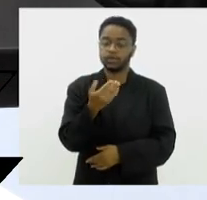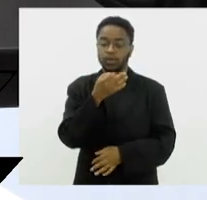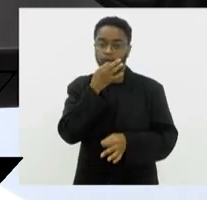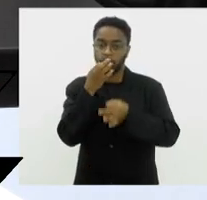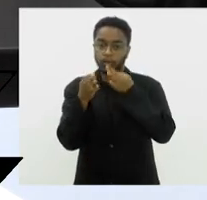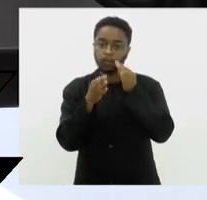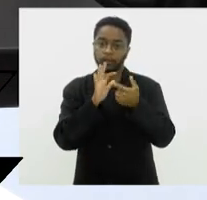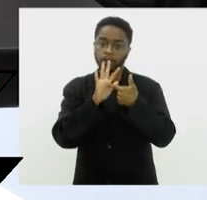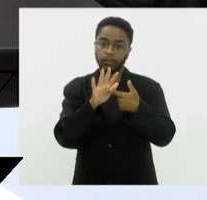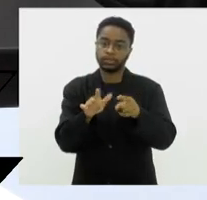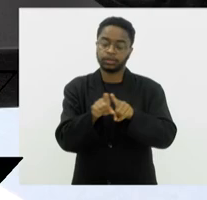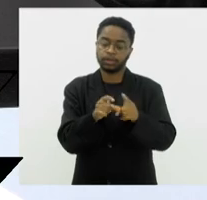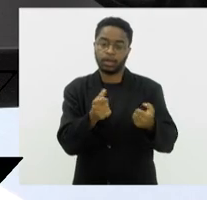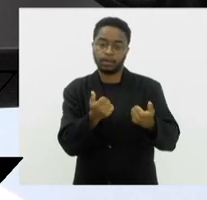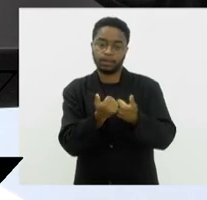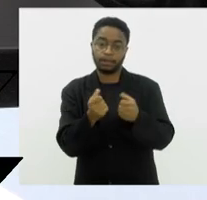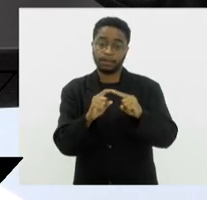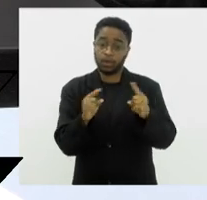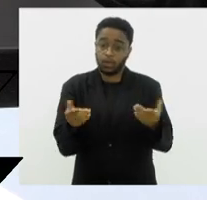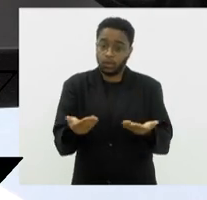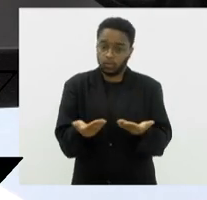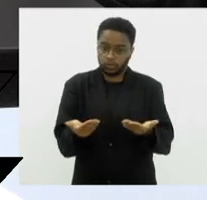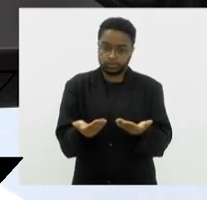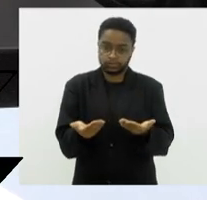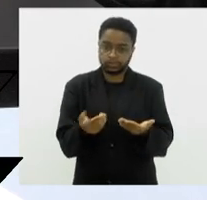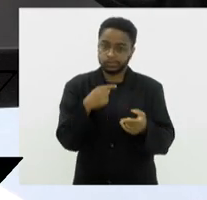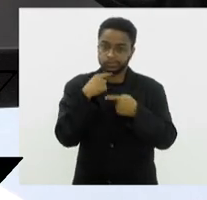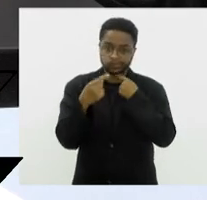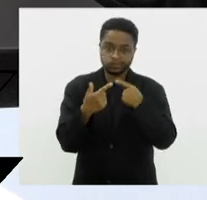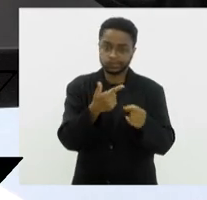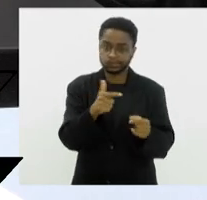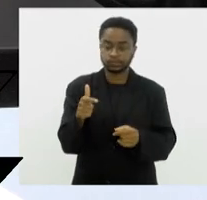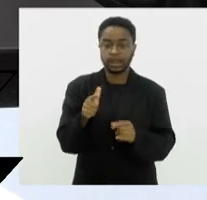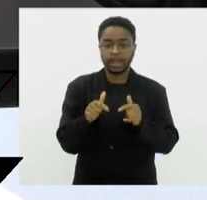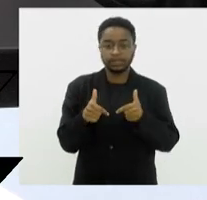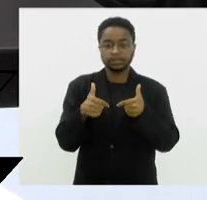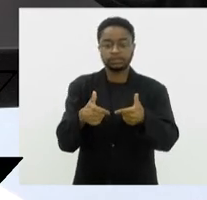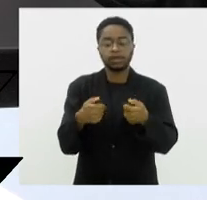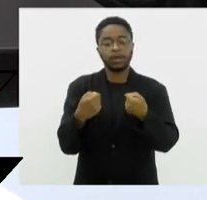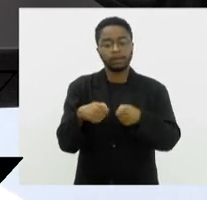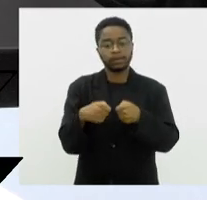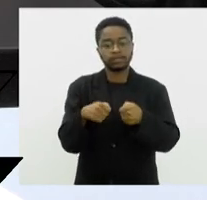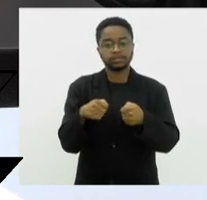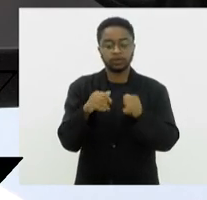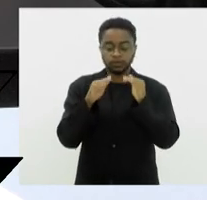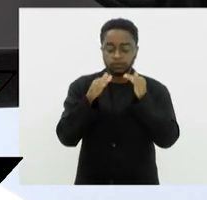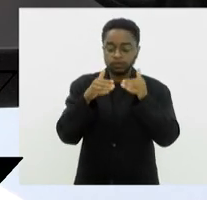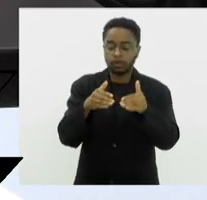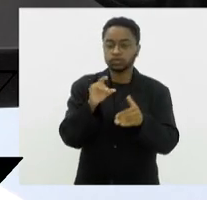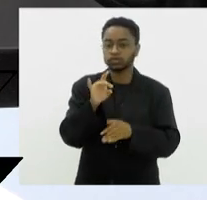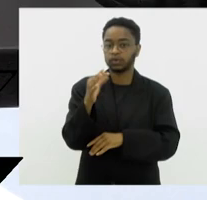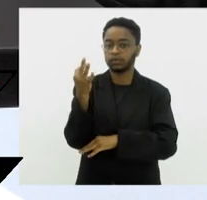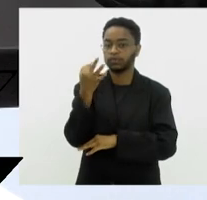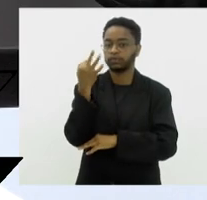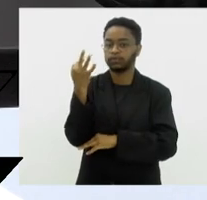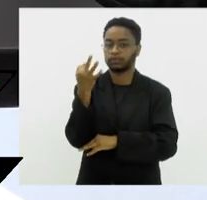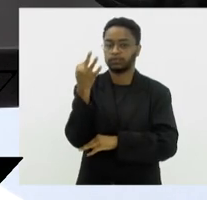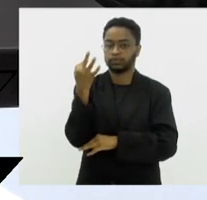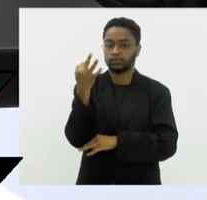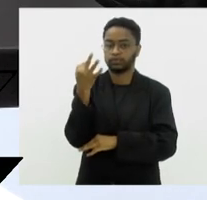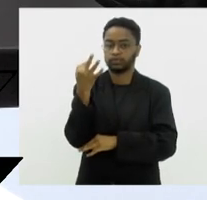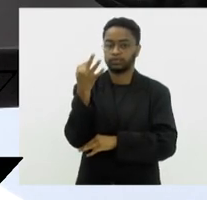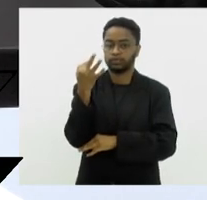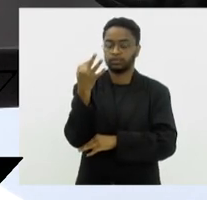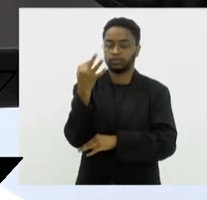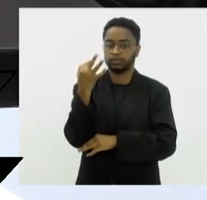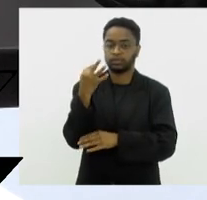o auxílio dele. Mas hoje, sem sombra de dúvidas, a atuação dele tem que estar adstrita à formalização de um